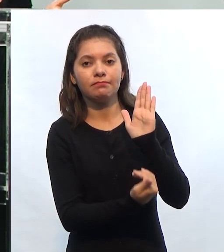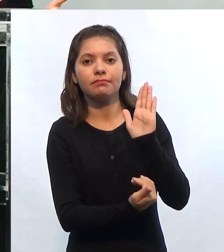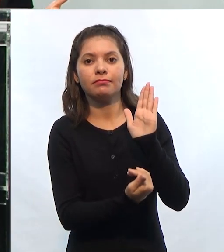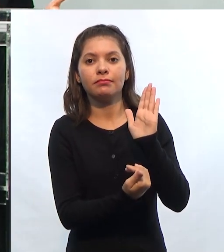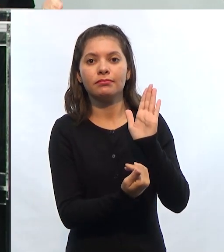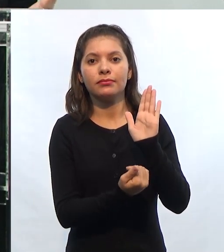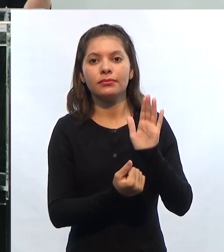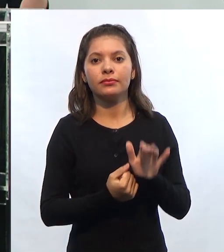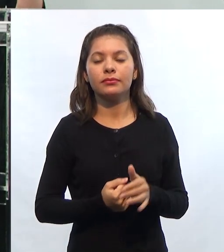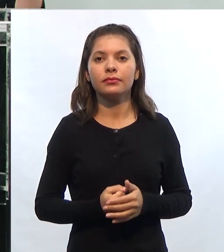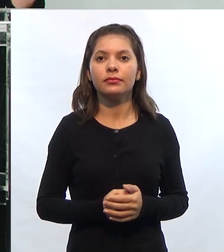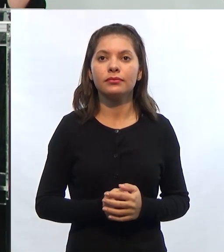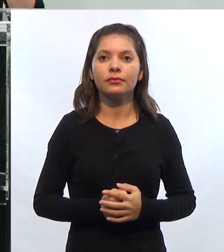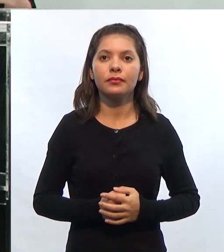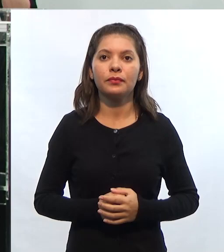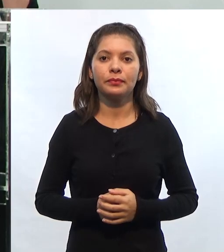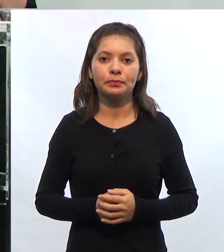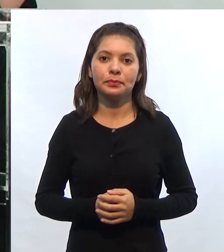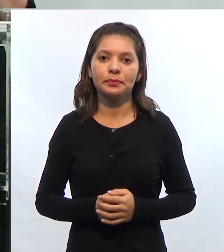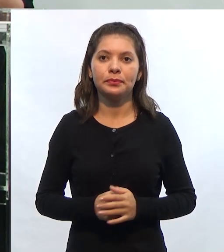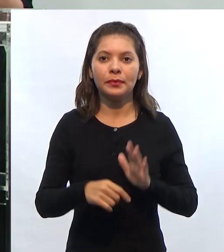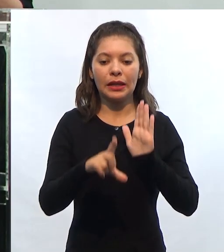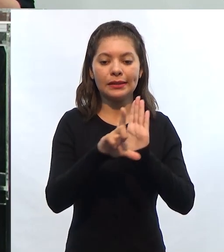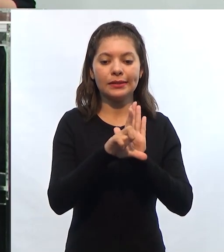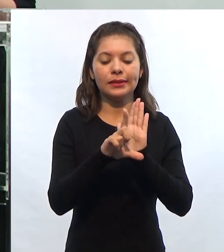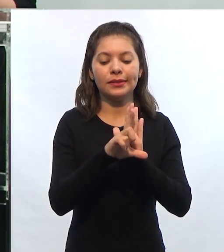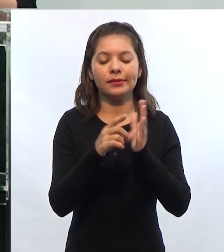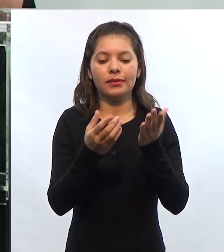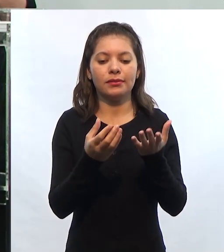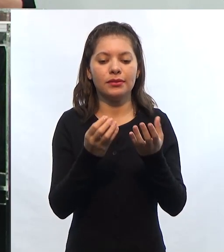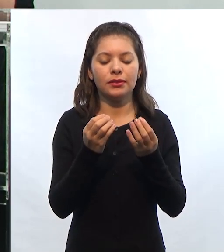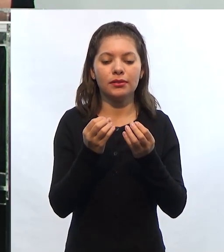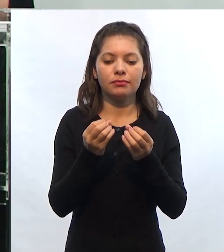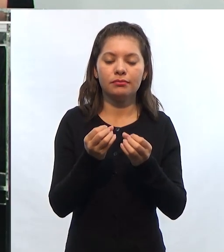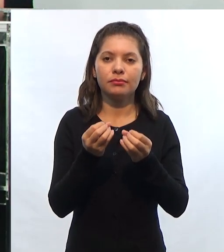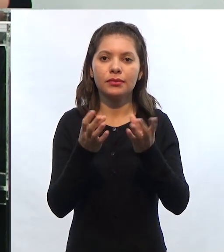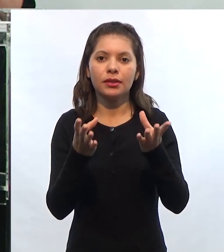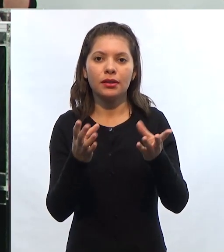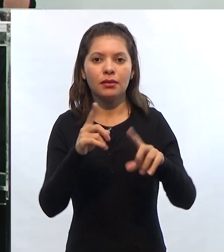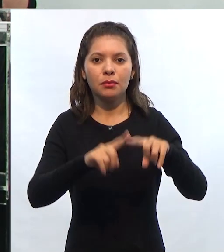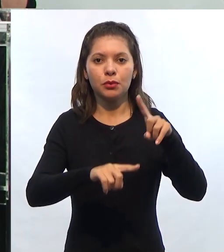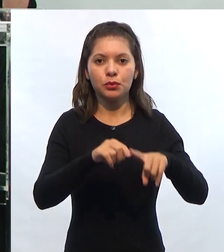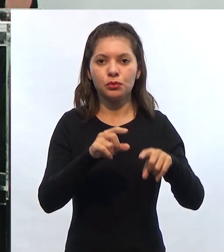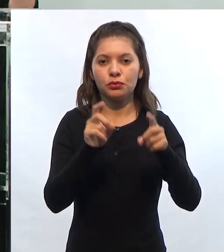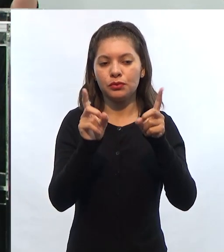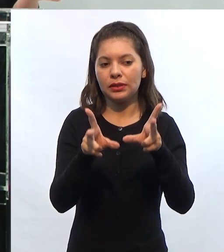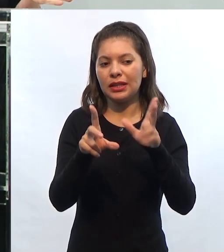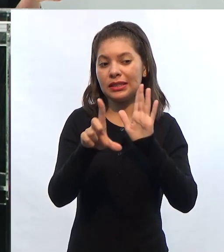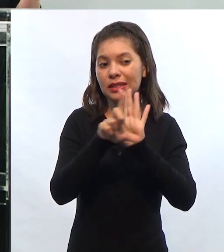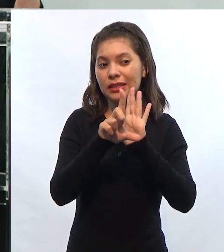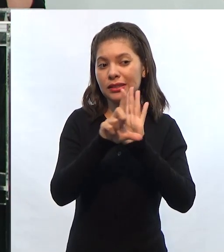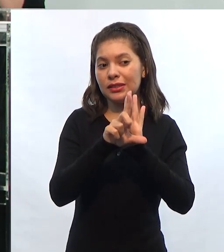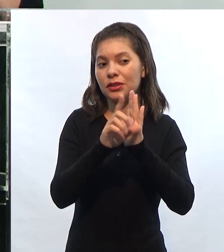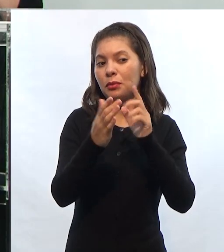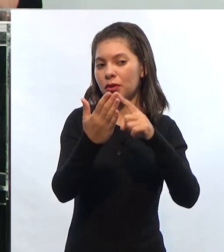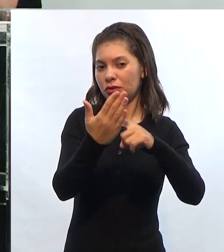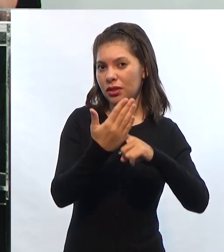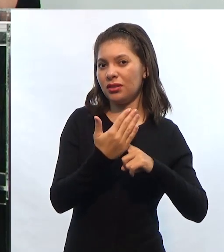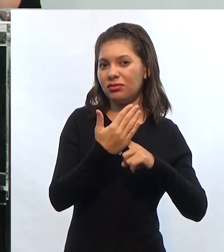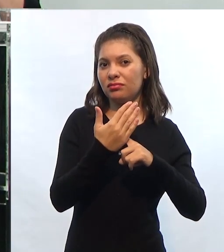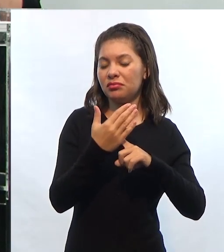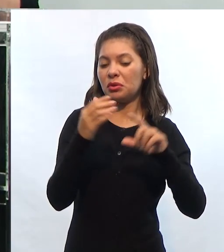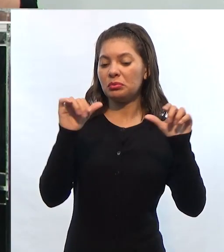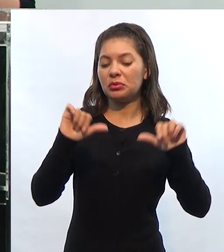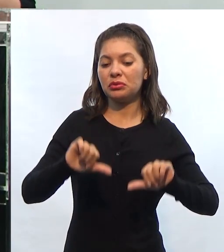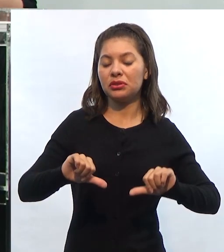novas que estão acontecendo, quais são as leis que regem esse negócio que eu vou abrir. Então, assim, essas leis estão me ajudando, estão me